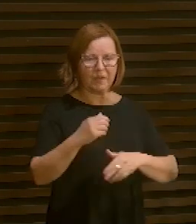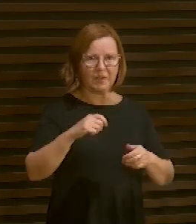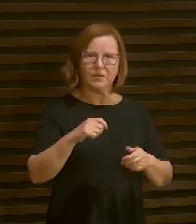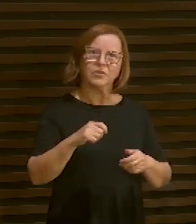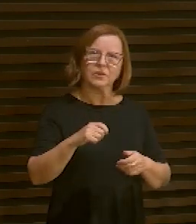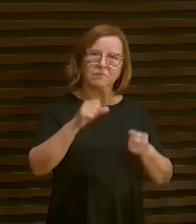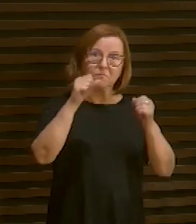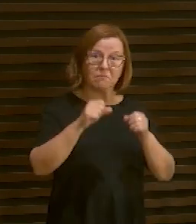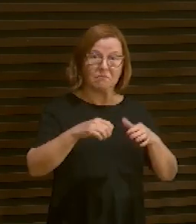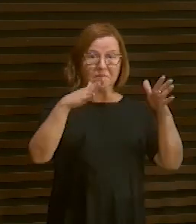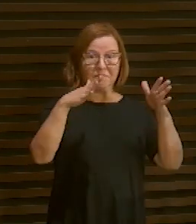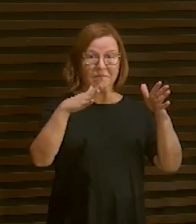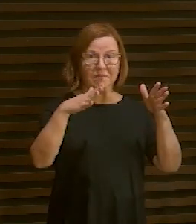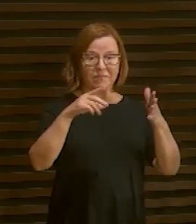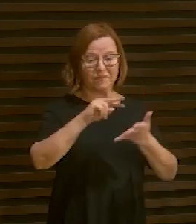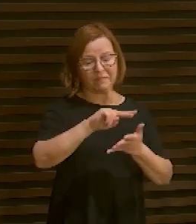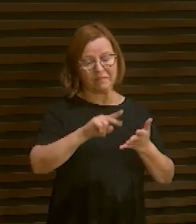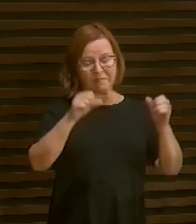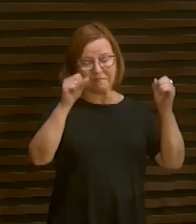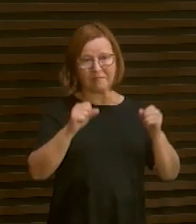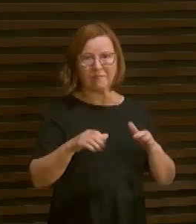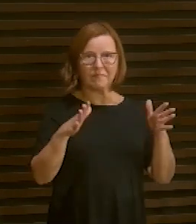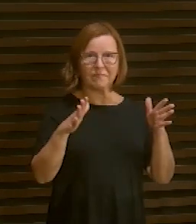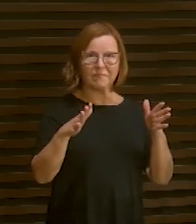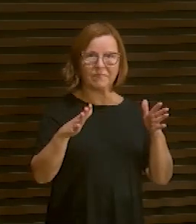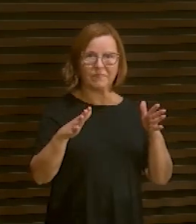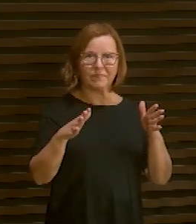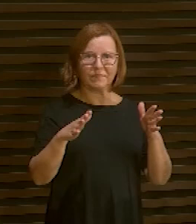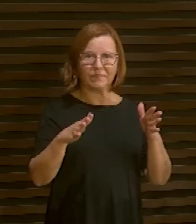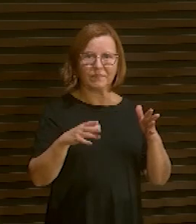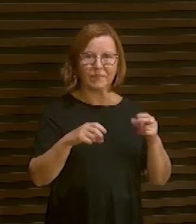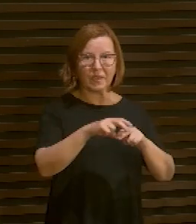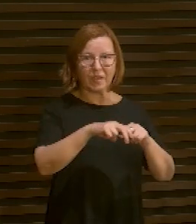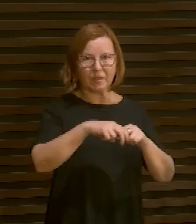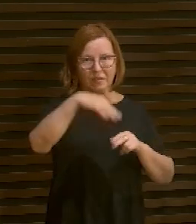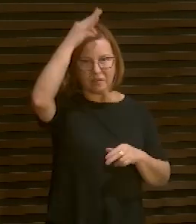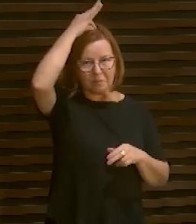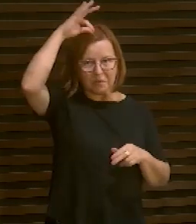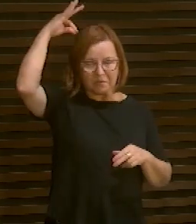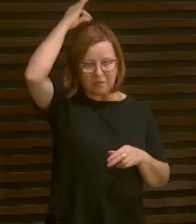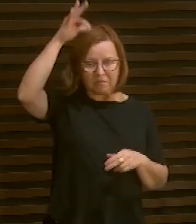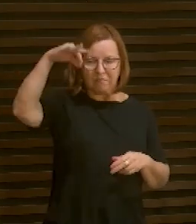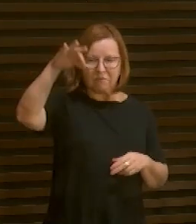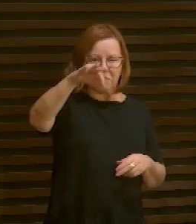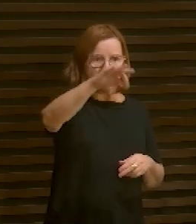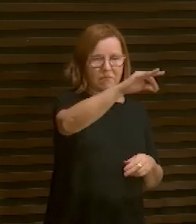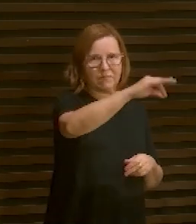sinais, prodígios, vários milagres e por distribuição do Espírito